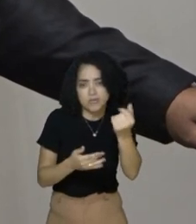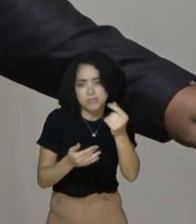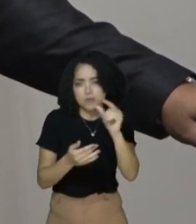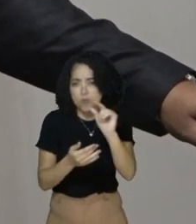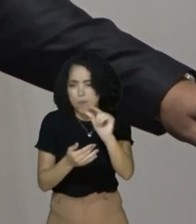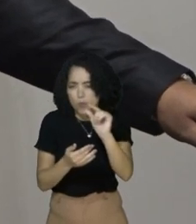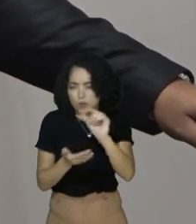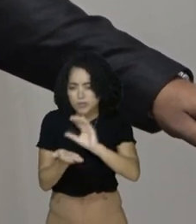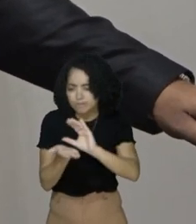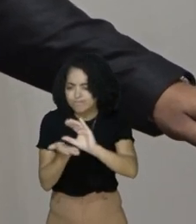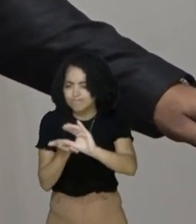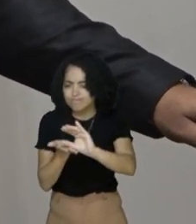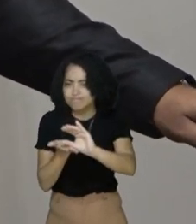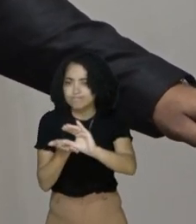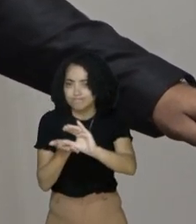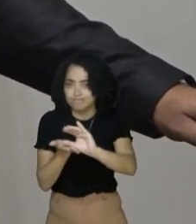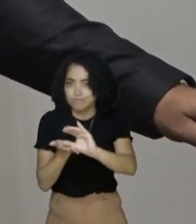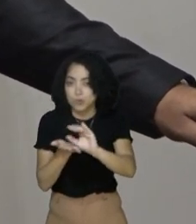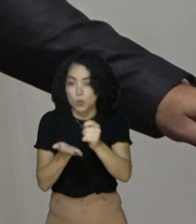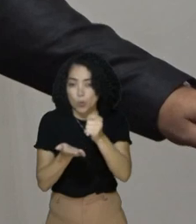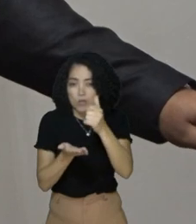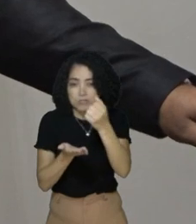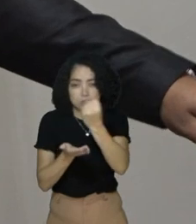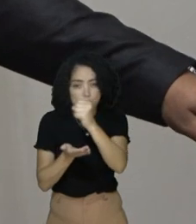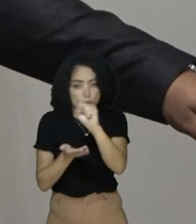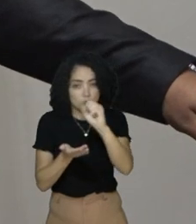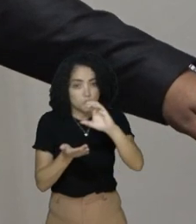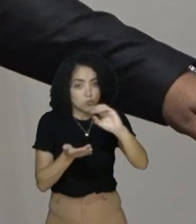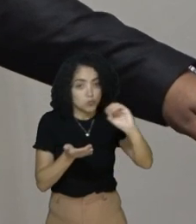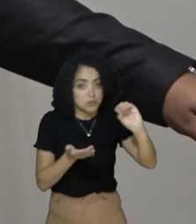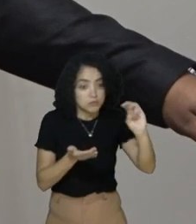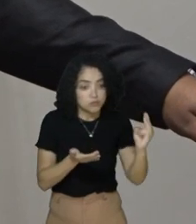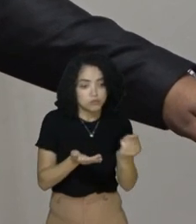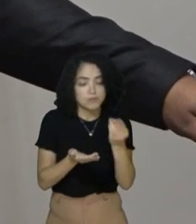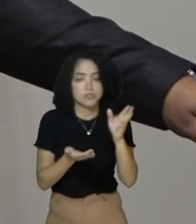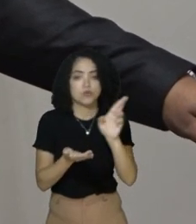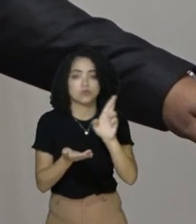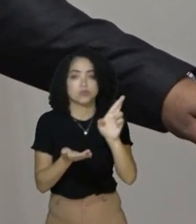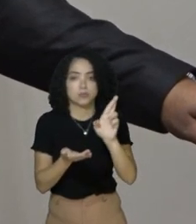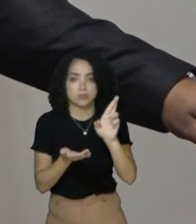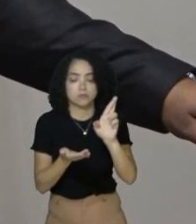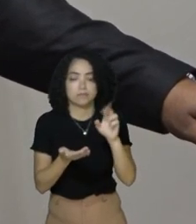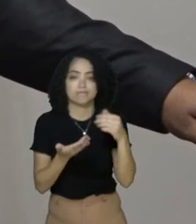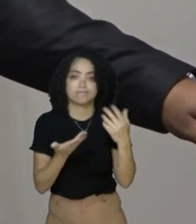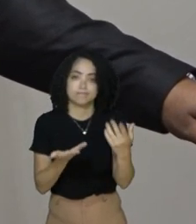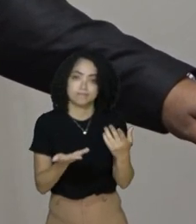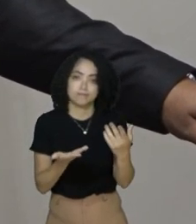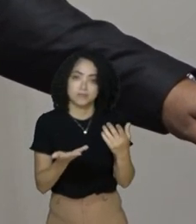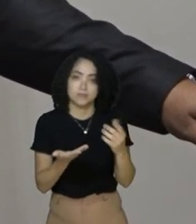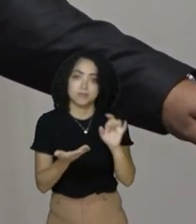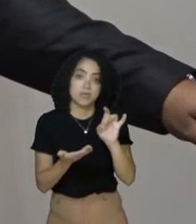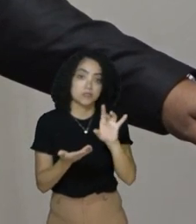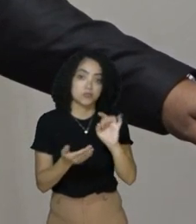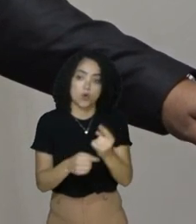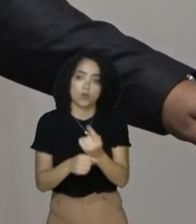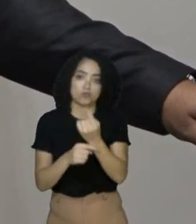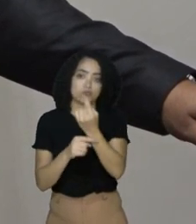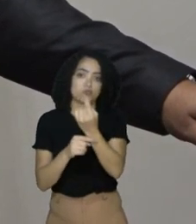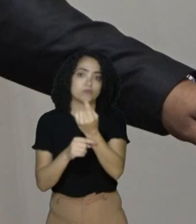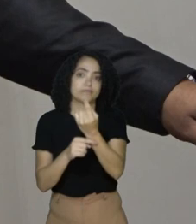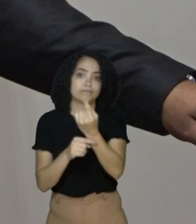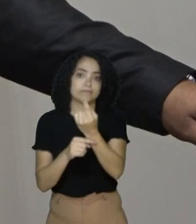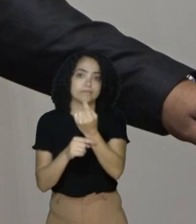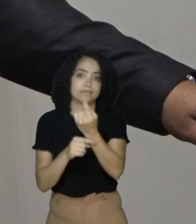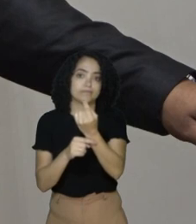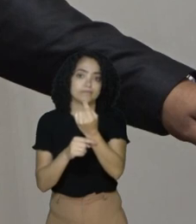quase 800 milhões de reais, que serviu única e exclusivamente para dar